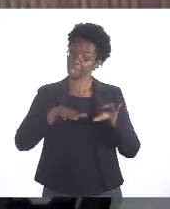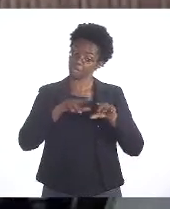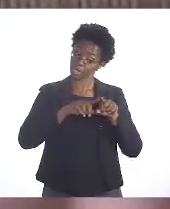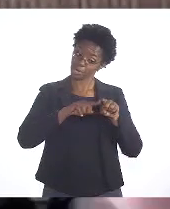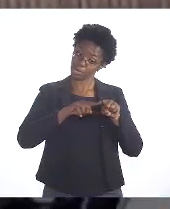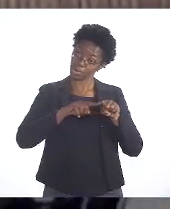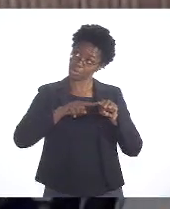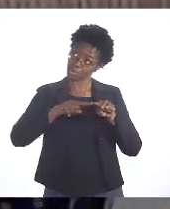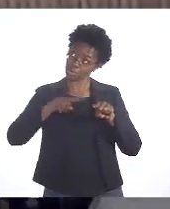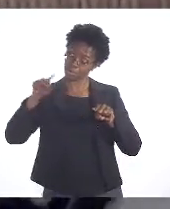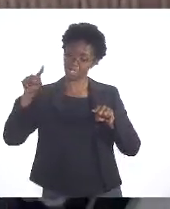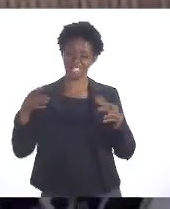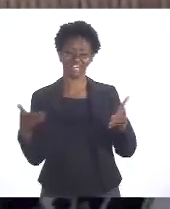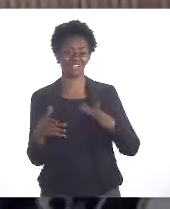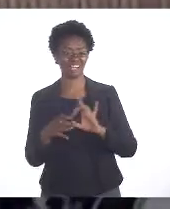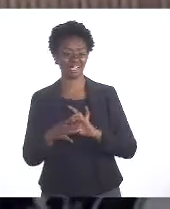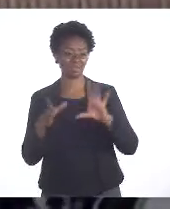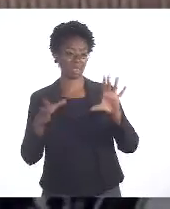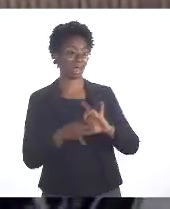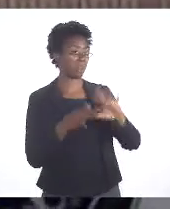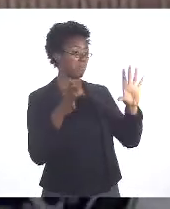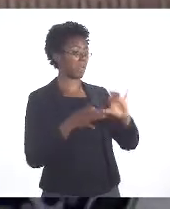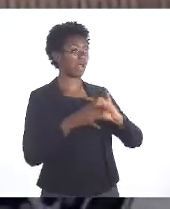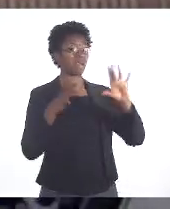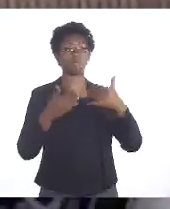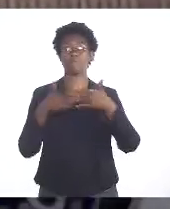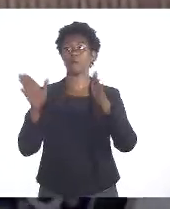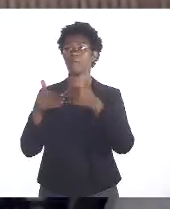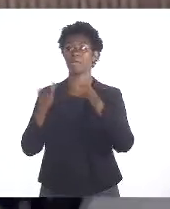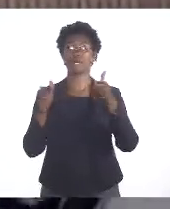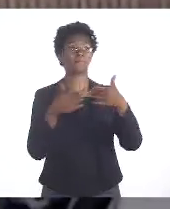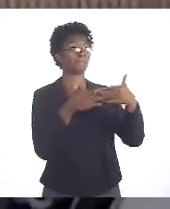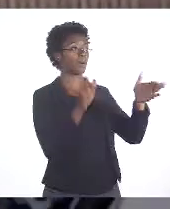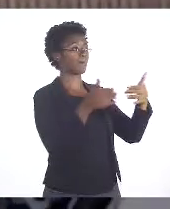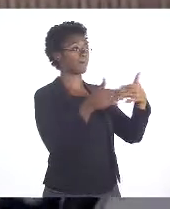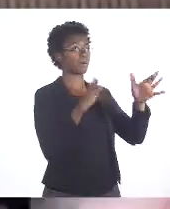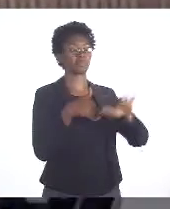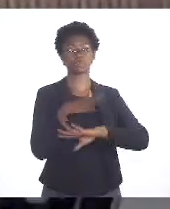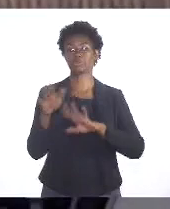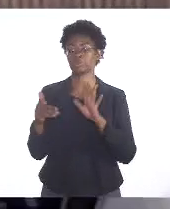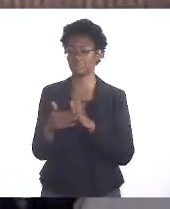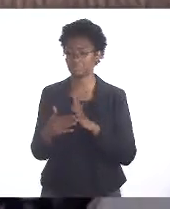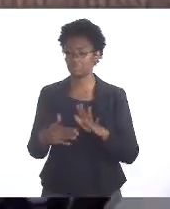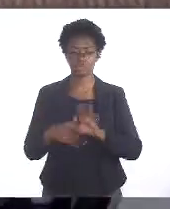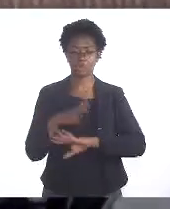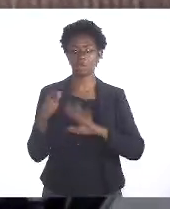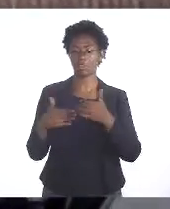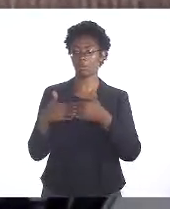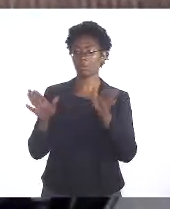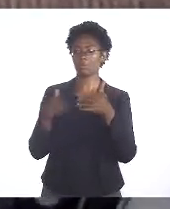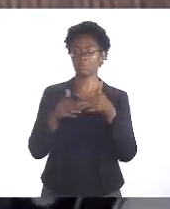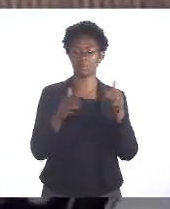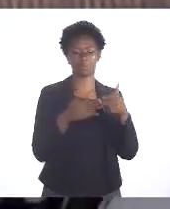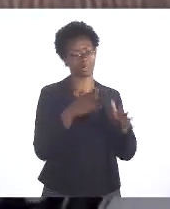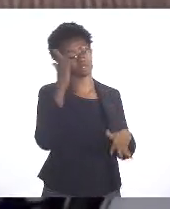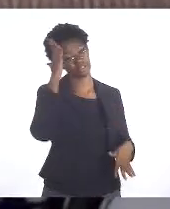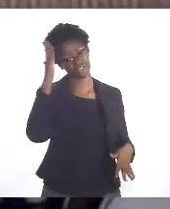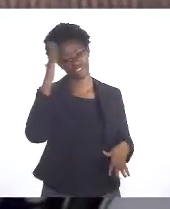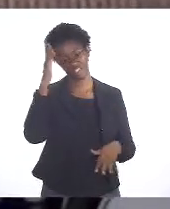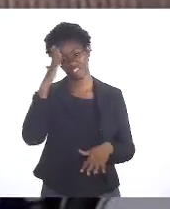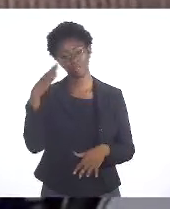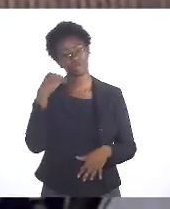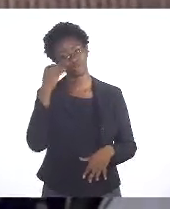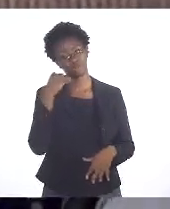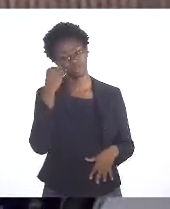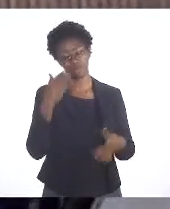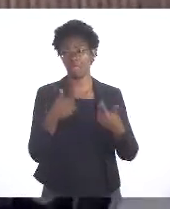enfim, essa liberação inconsciente, né? Essa flexibilização, maxi-flexibilização que a gente já